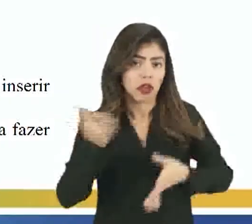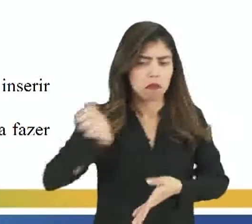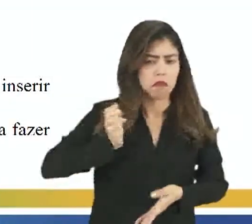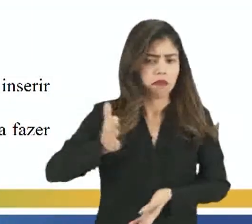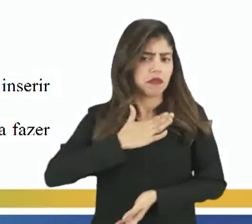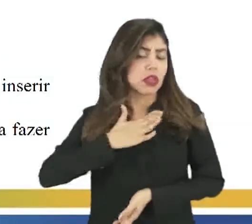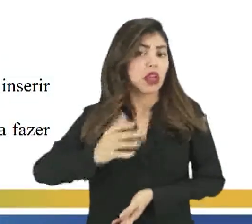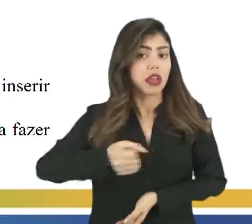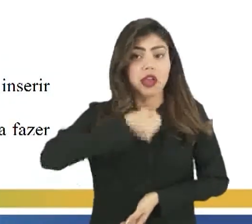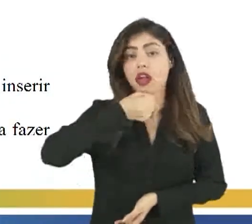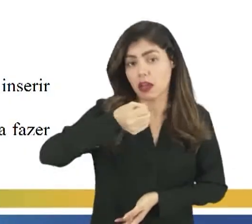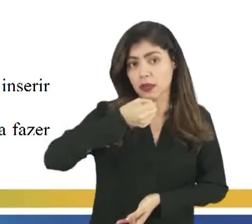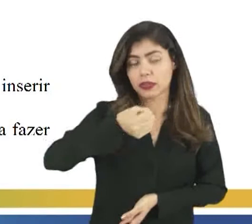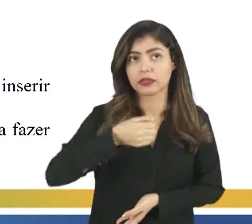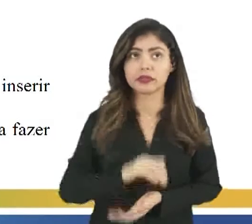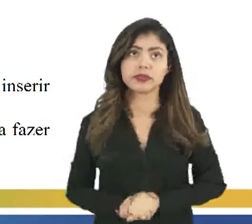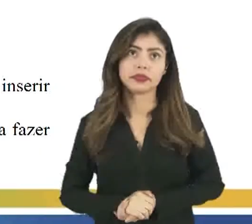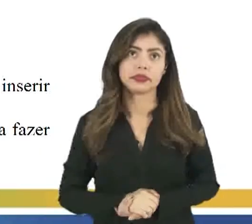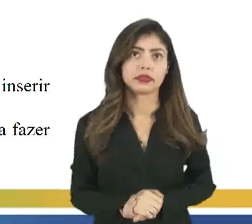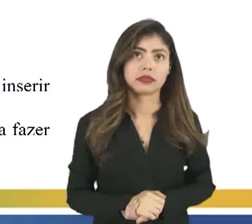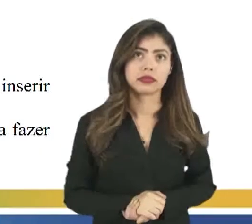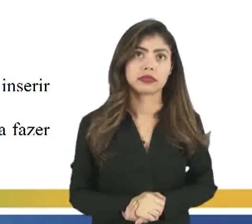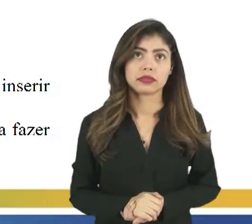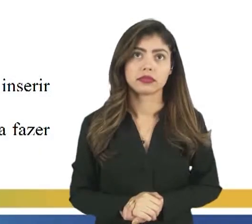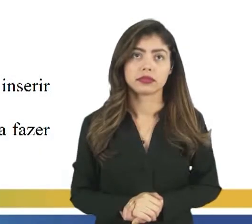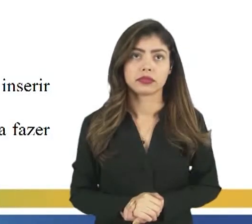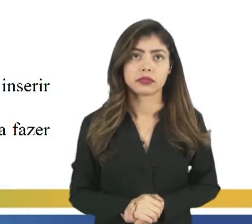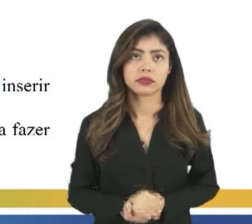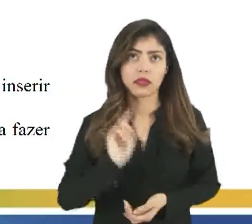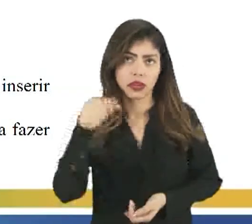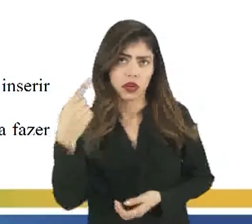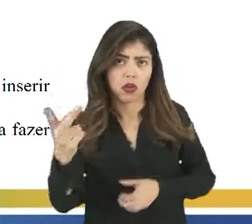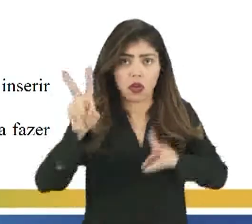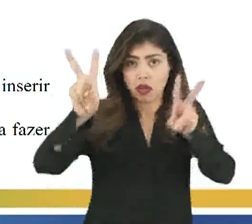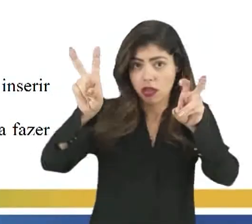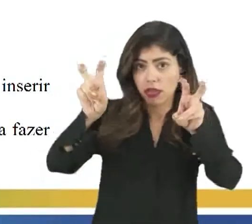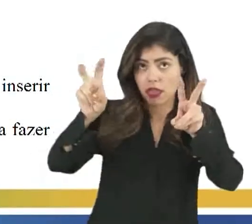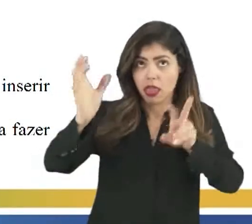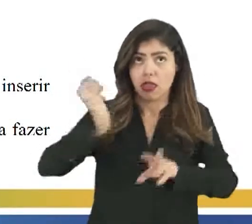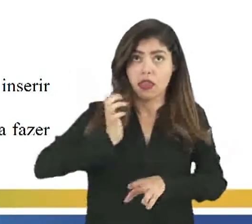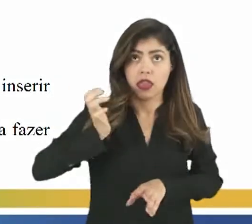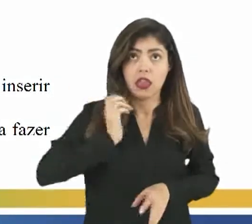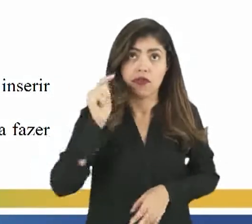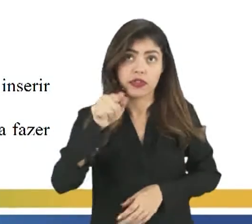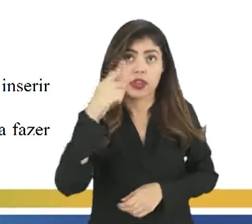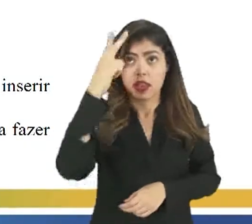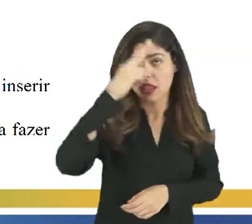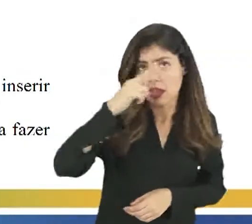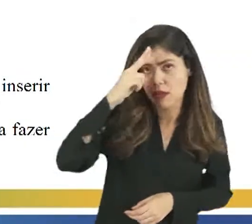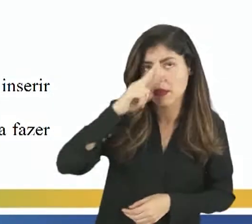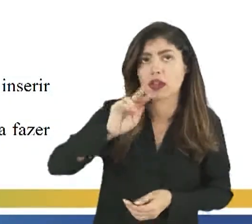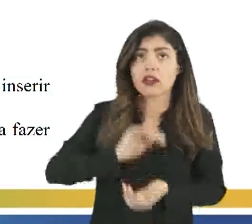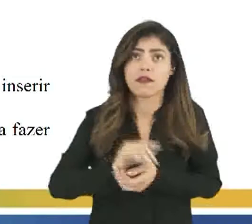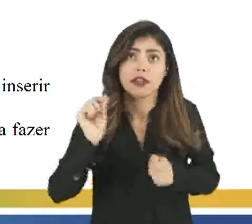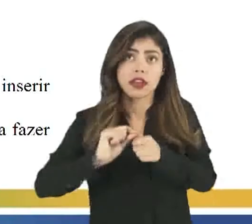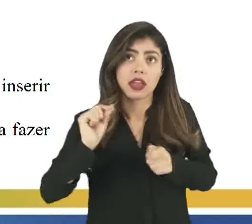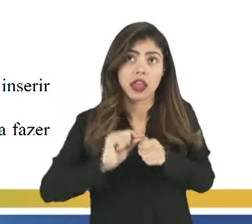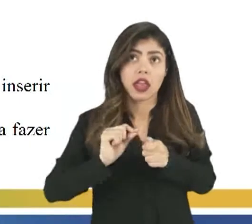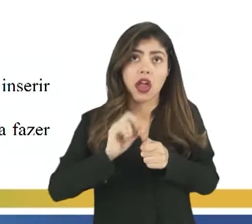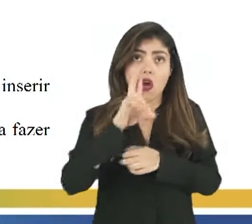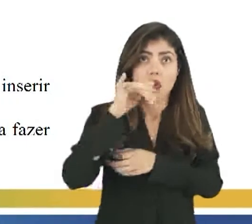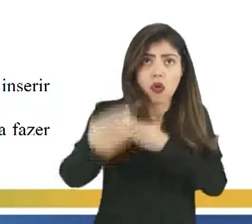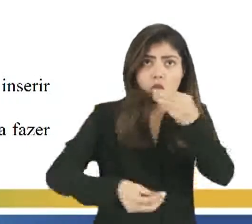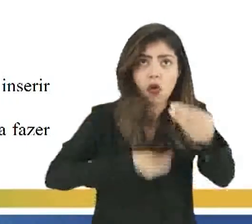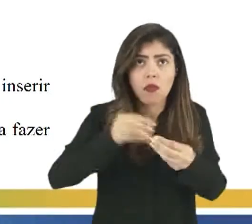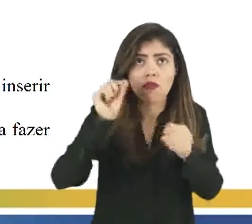Como enriquecer, então, minha reportagem? Para tornar seu texto mais rico, você pode elaborar um guia